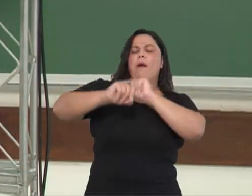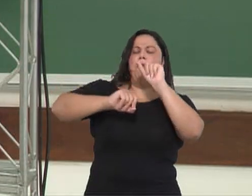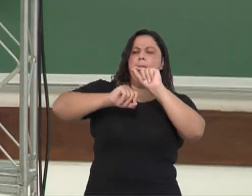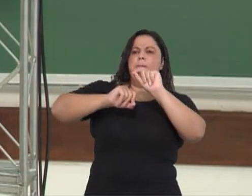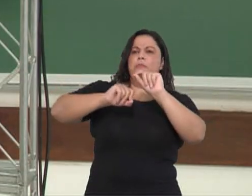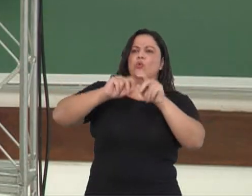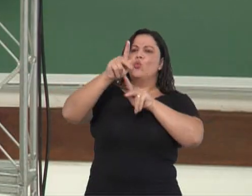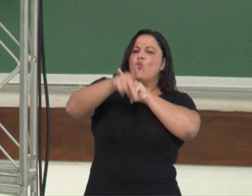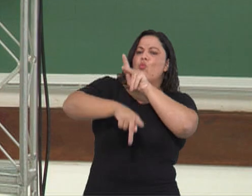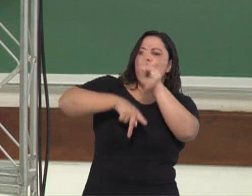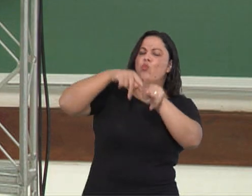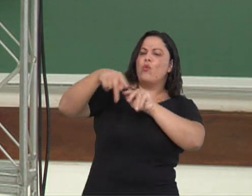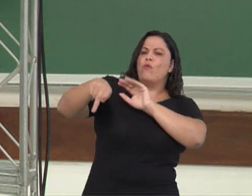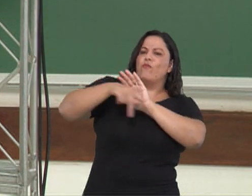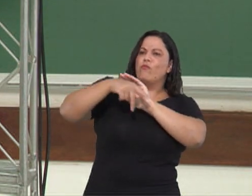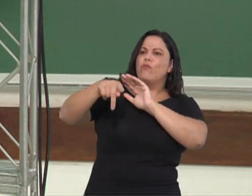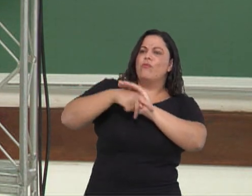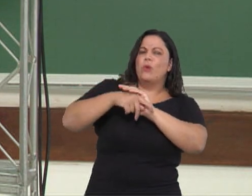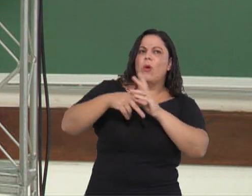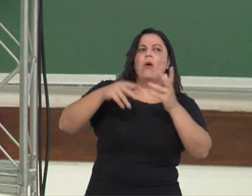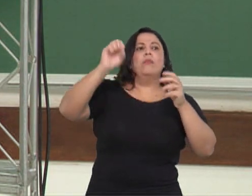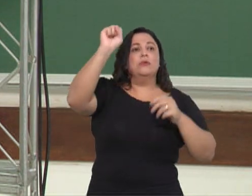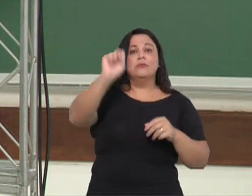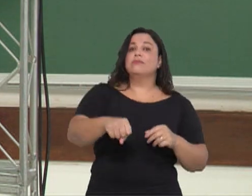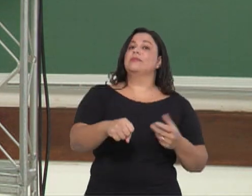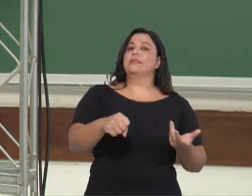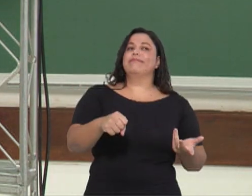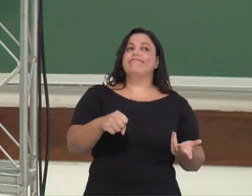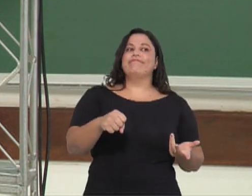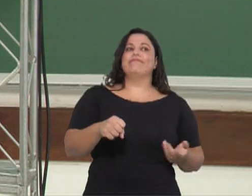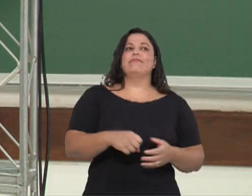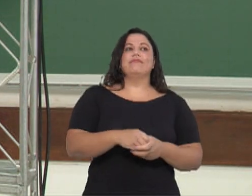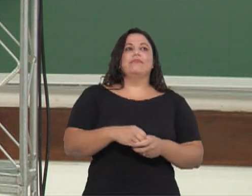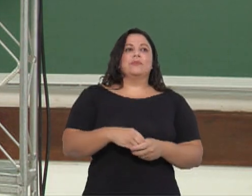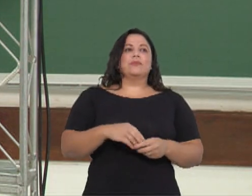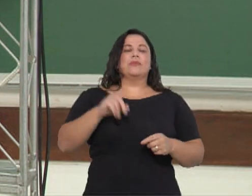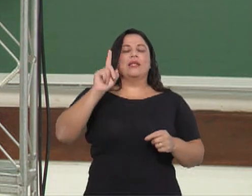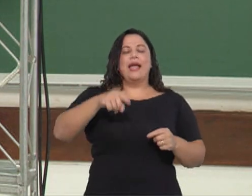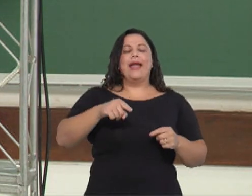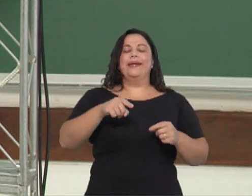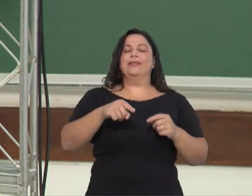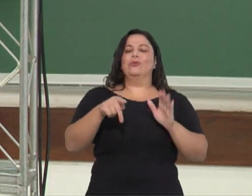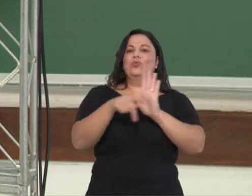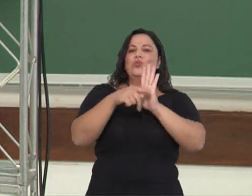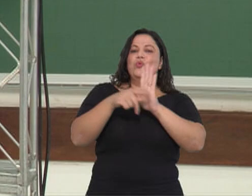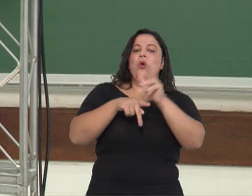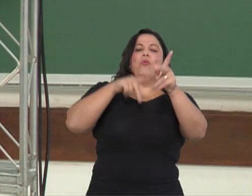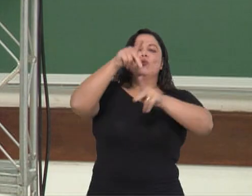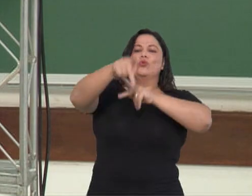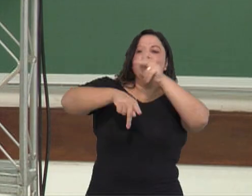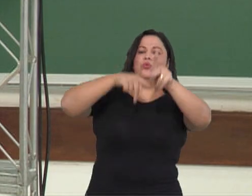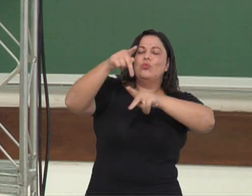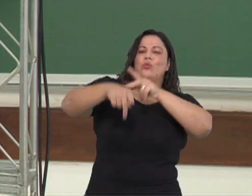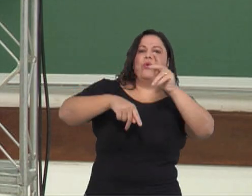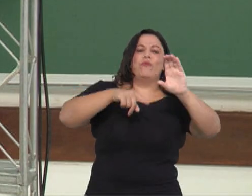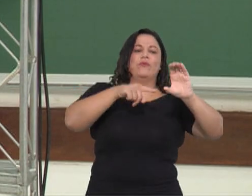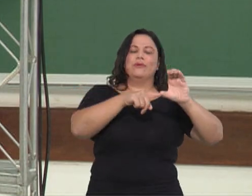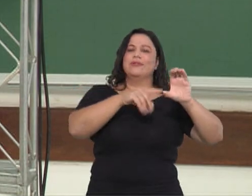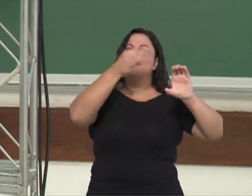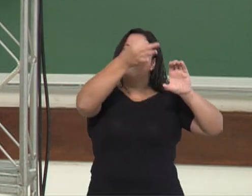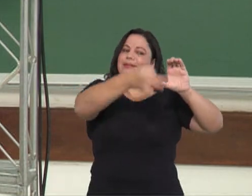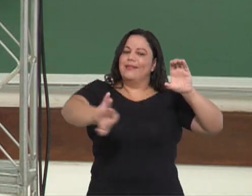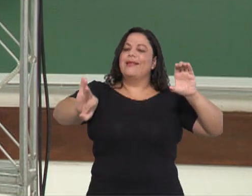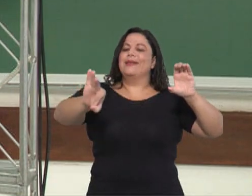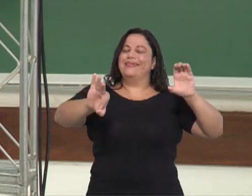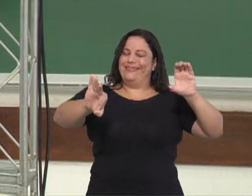popular? Literalmente, como eu falei, folclore. Folk quer dizer povo, então, letra C correta, é uma